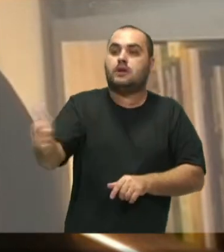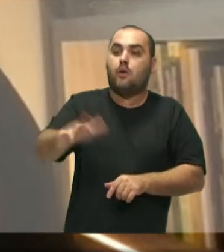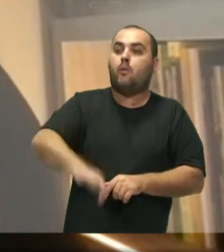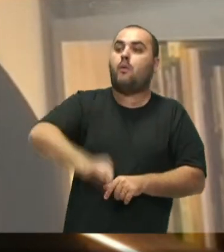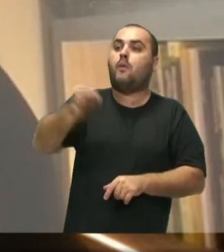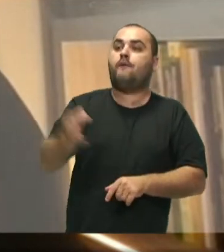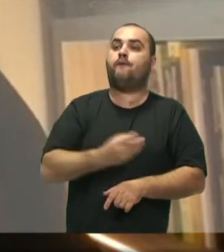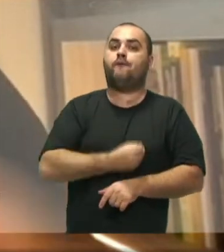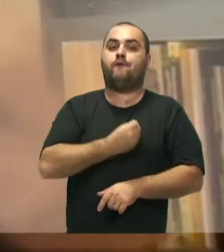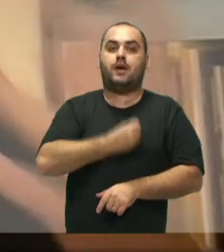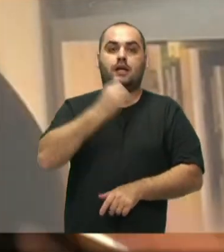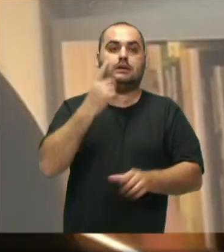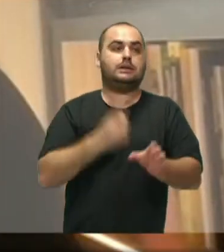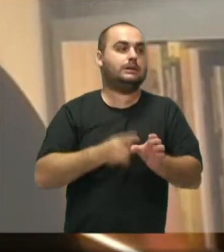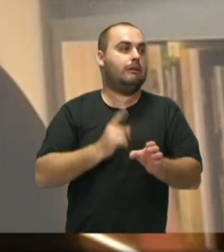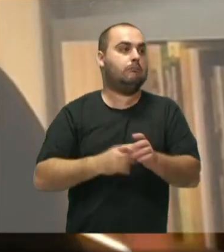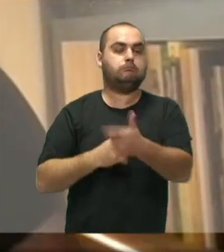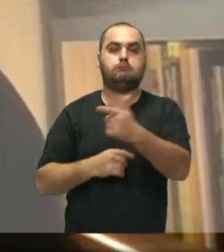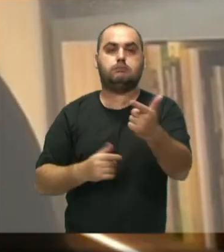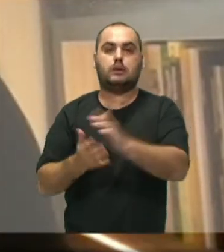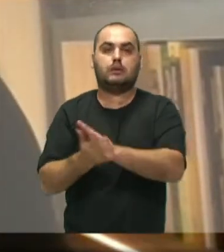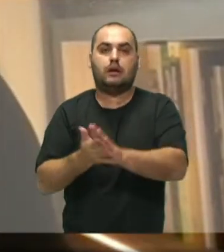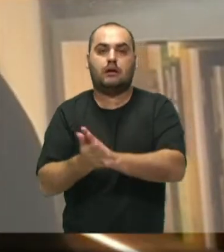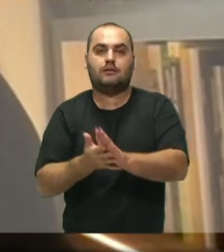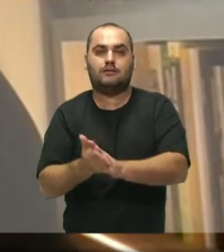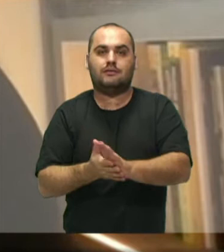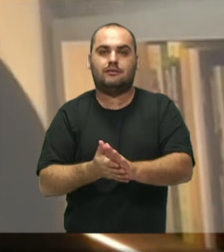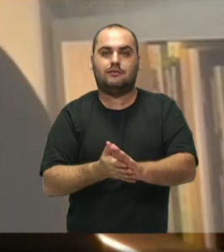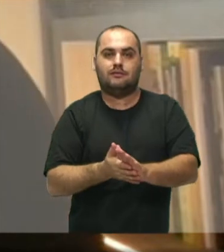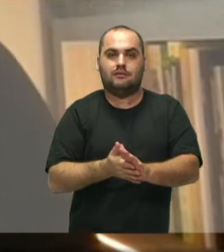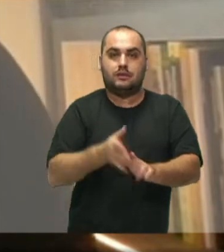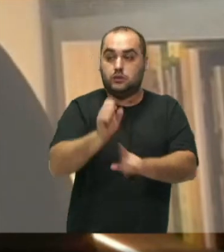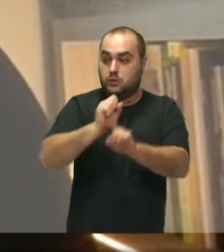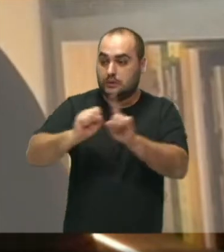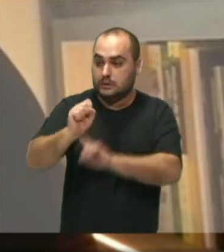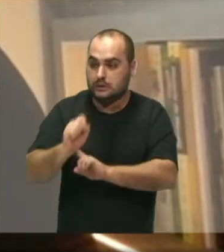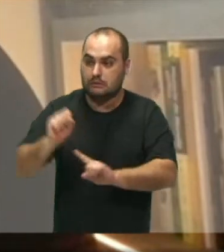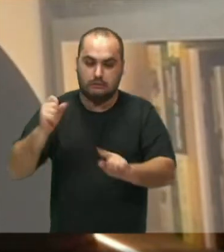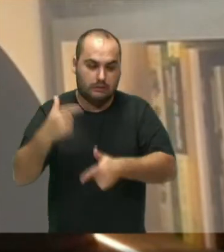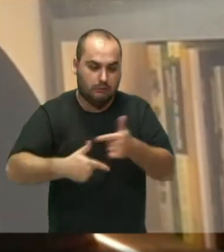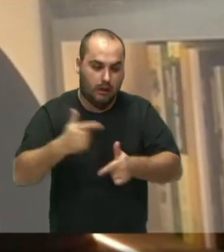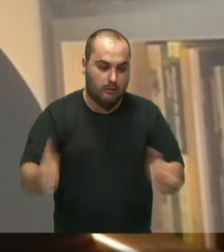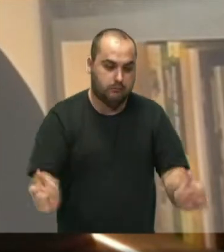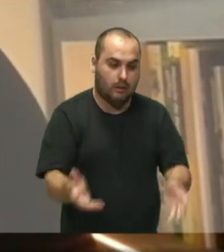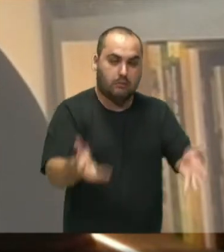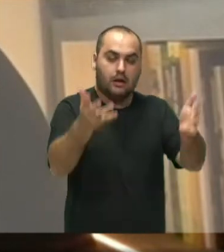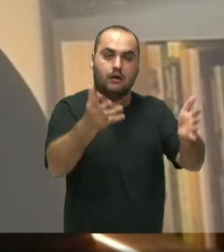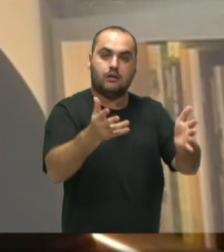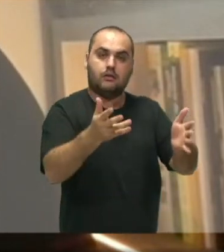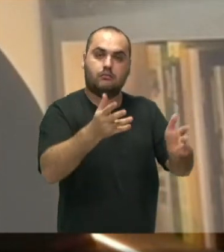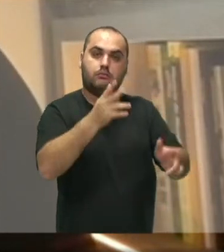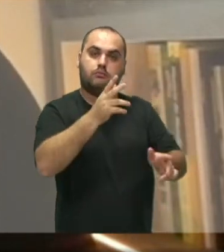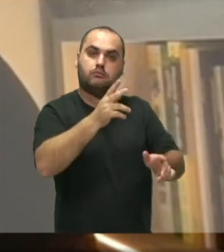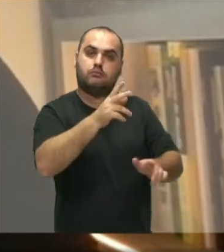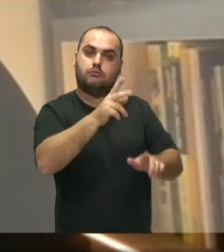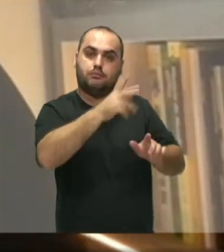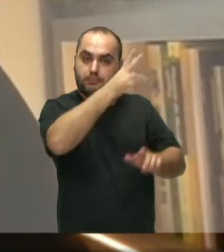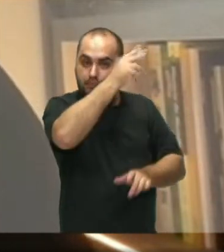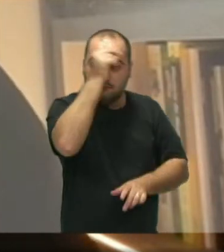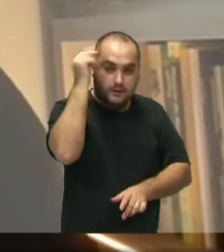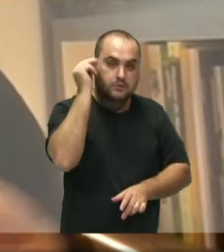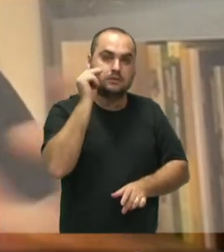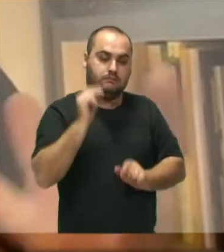cidade cresce mas gera uma demanda social muito grande que acaba sobrecarregando o poder público em muitos momentos